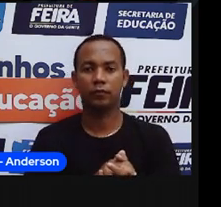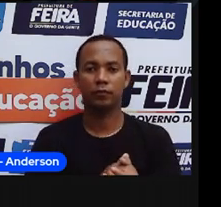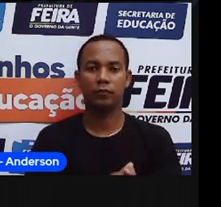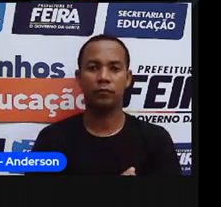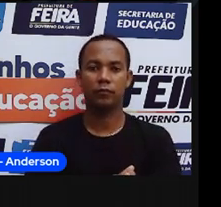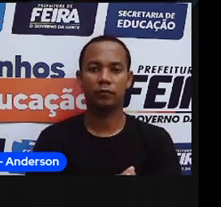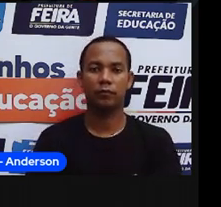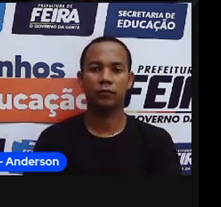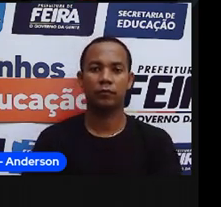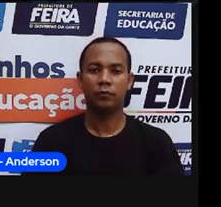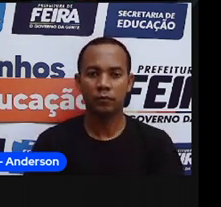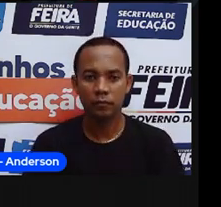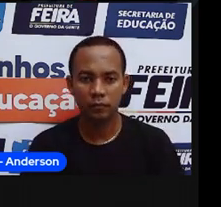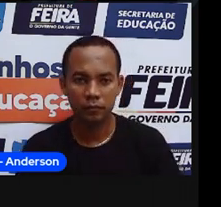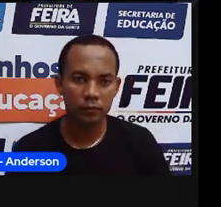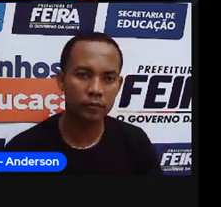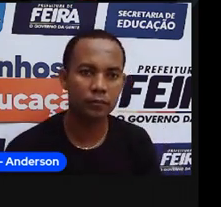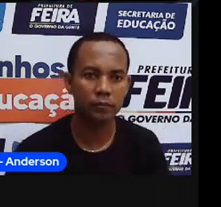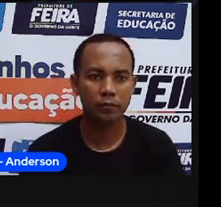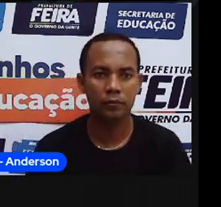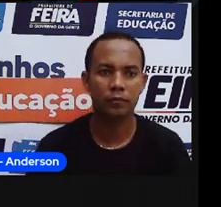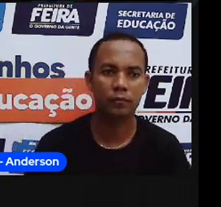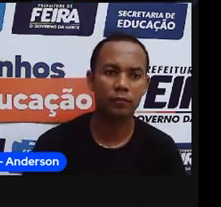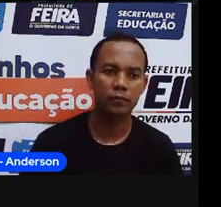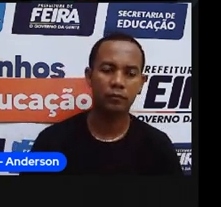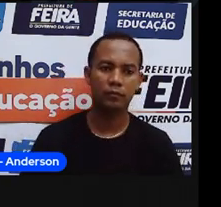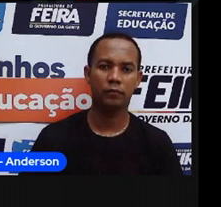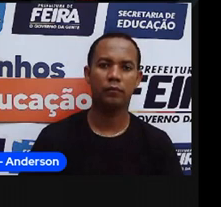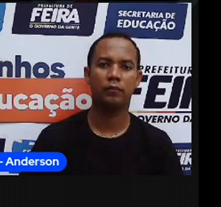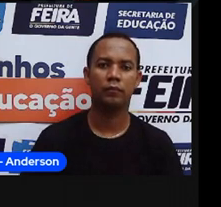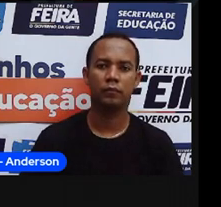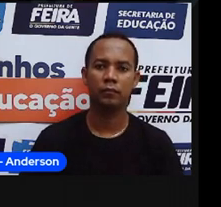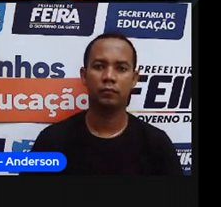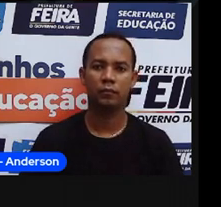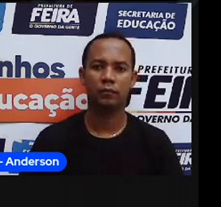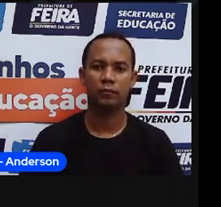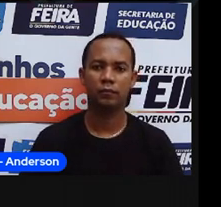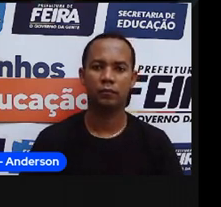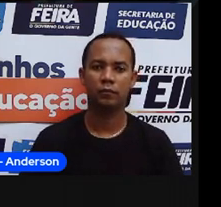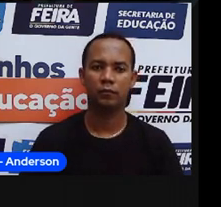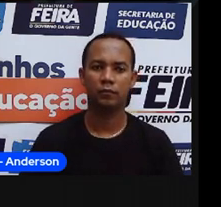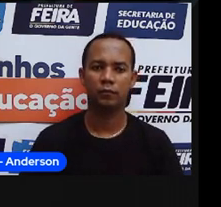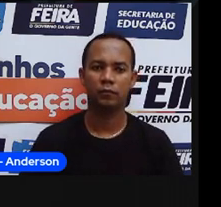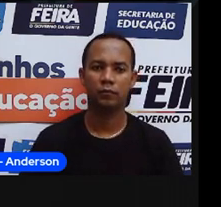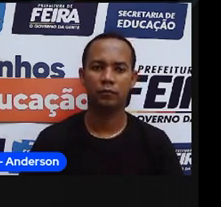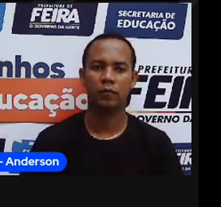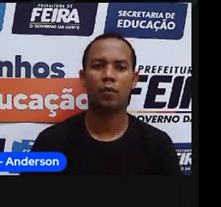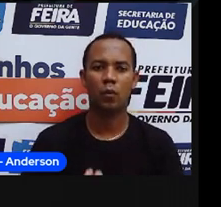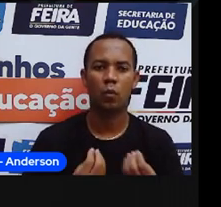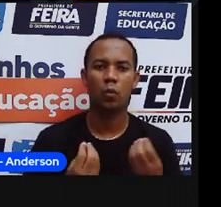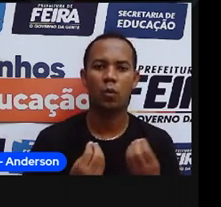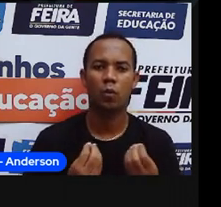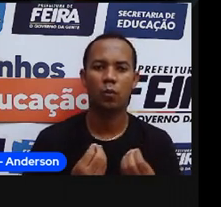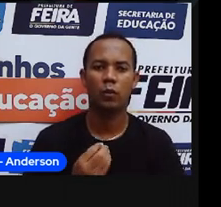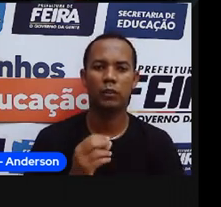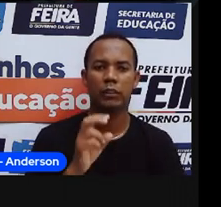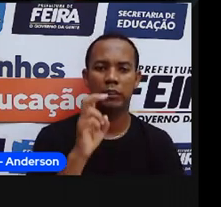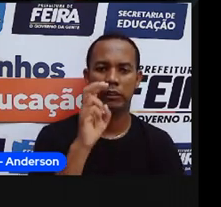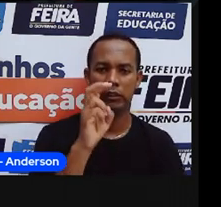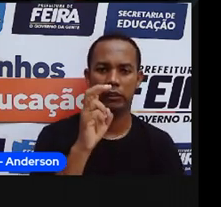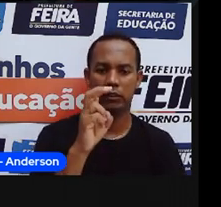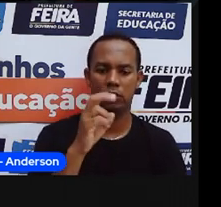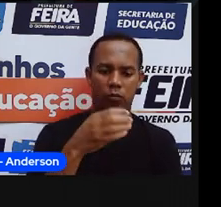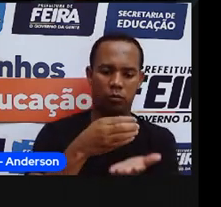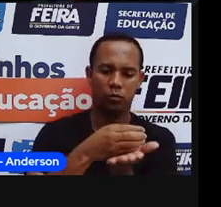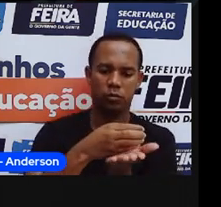200, 800. E com mais 200 é o quê? 1.000. Então, quantas xícaras couberam?